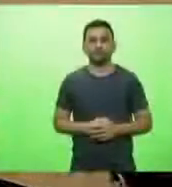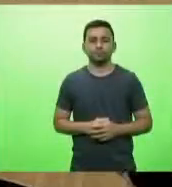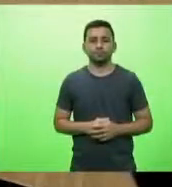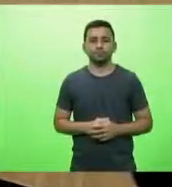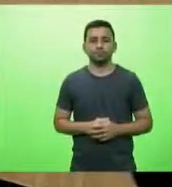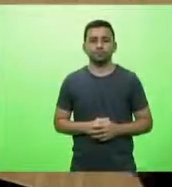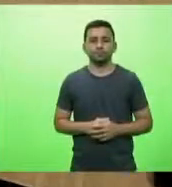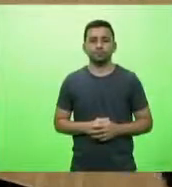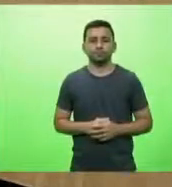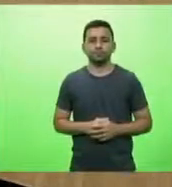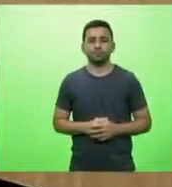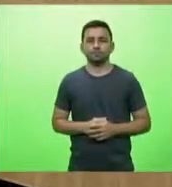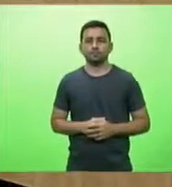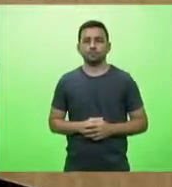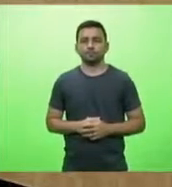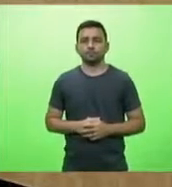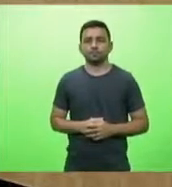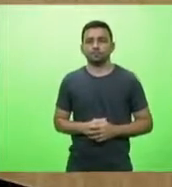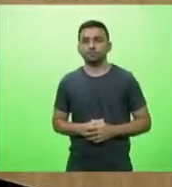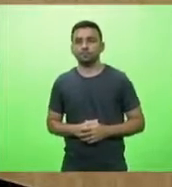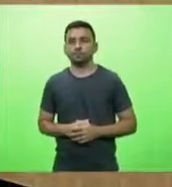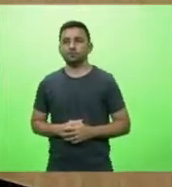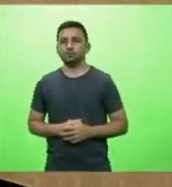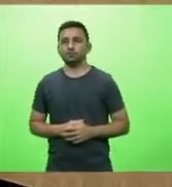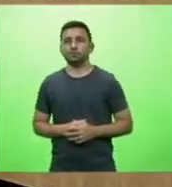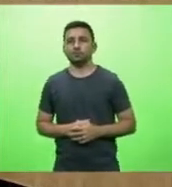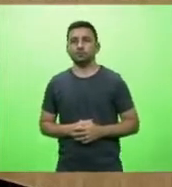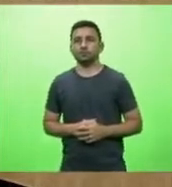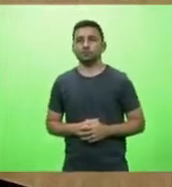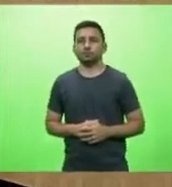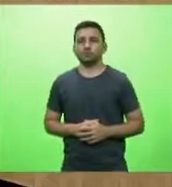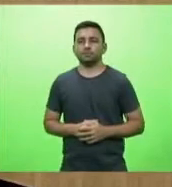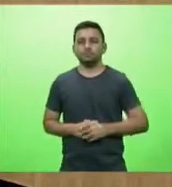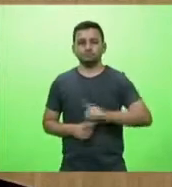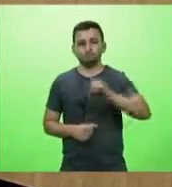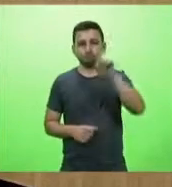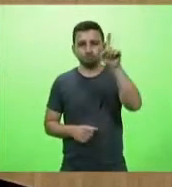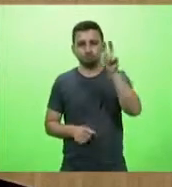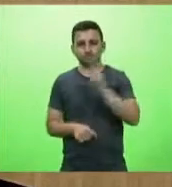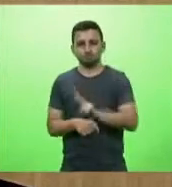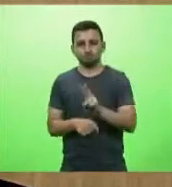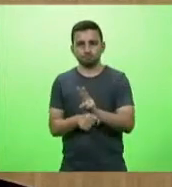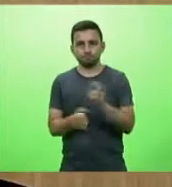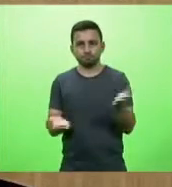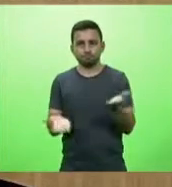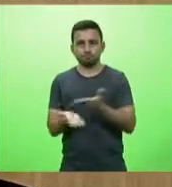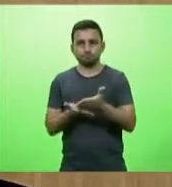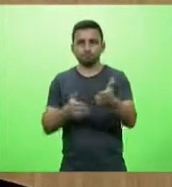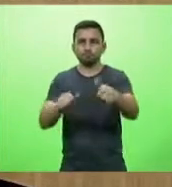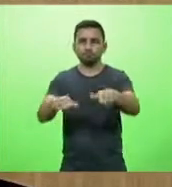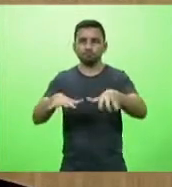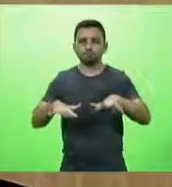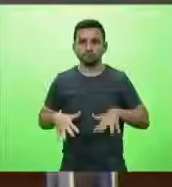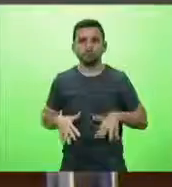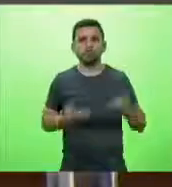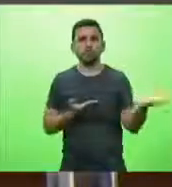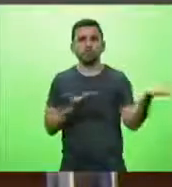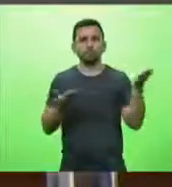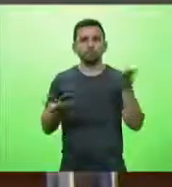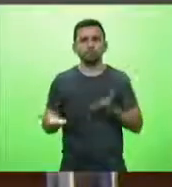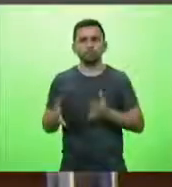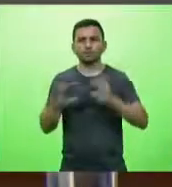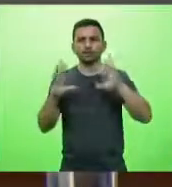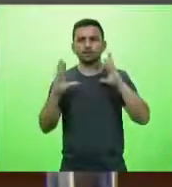Sob a proteção de Deus, declaro aberto a presente sessão, convidando a todos e a todos que possamos fazer o melhor nessa